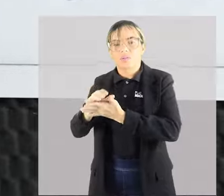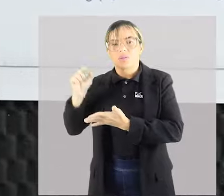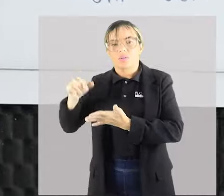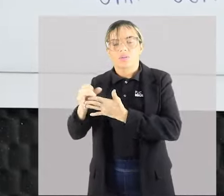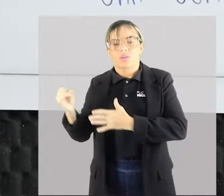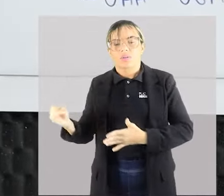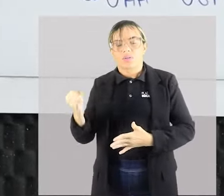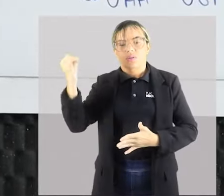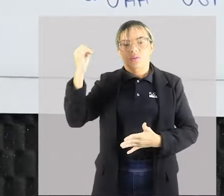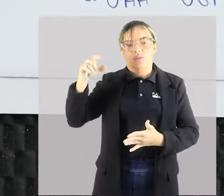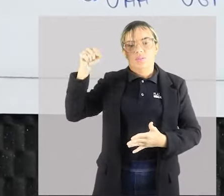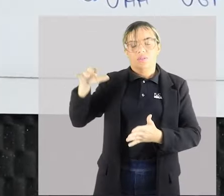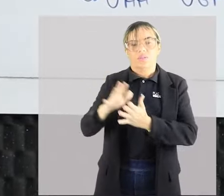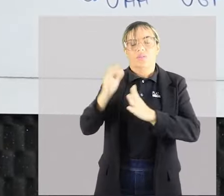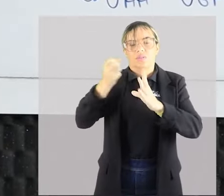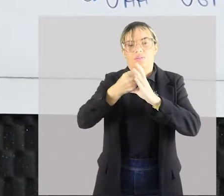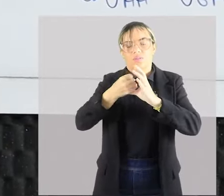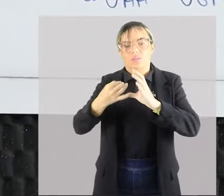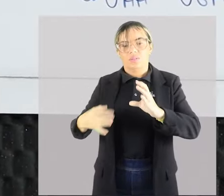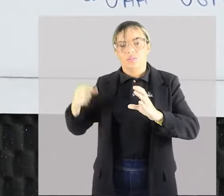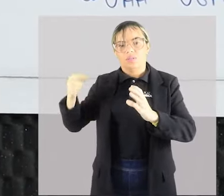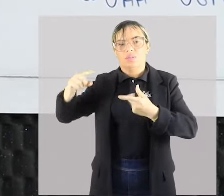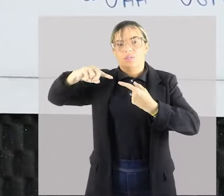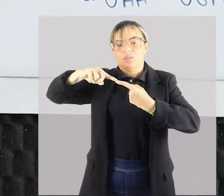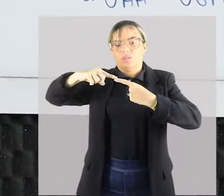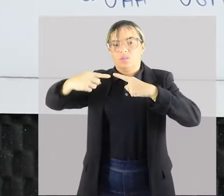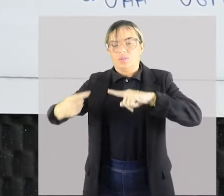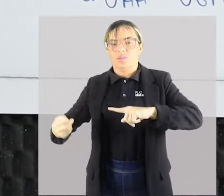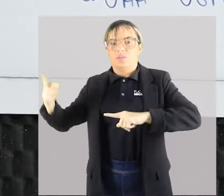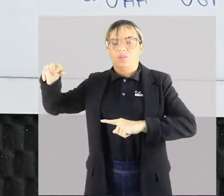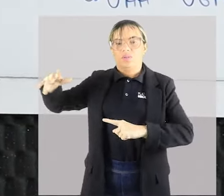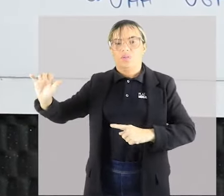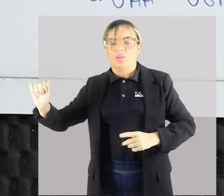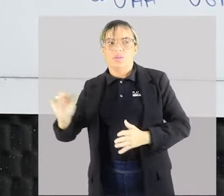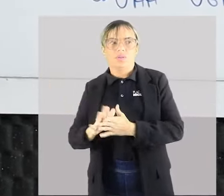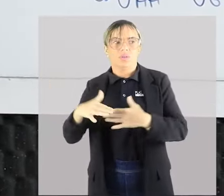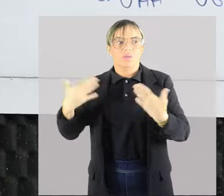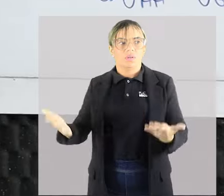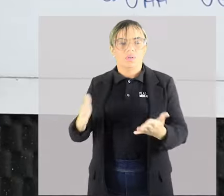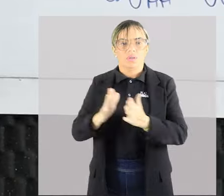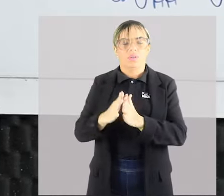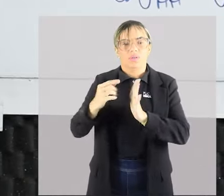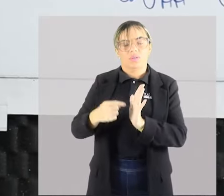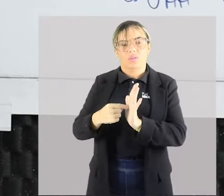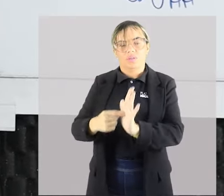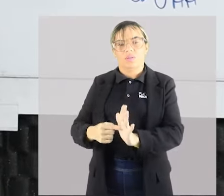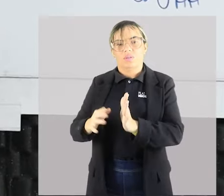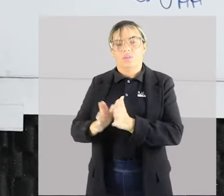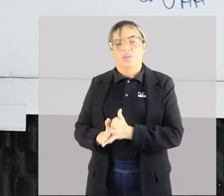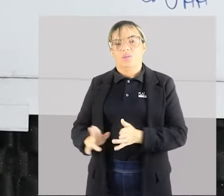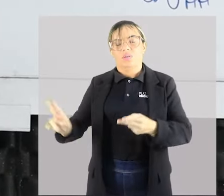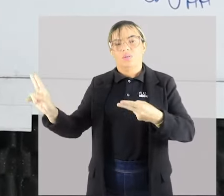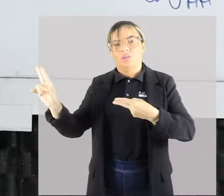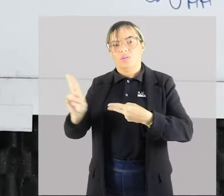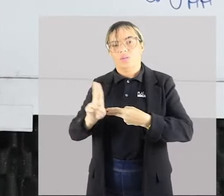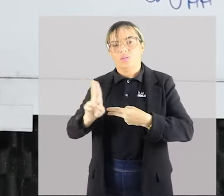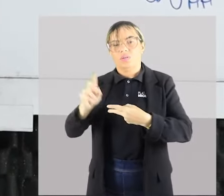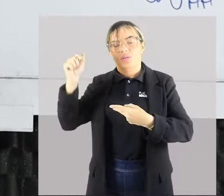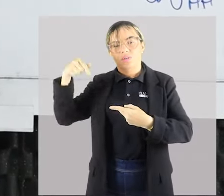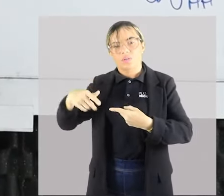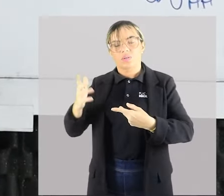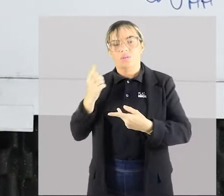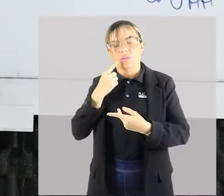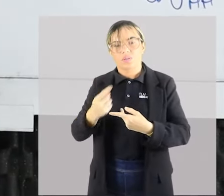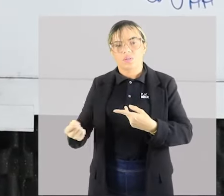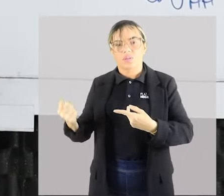importante porque ela é característica do RNA então apareceu o u lá para você com certeza a questão tá falando